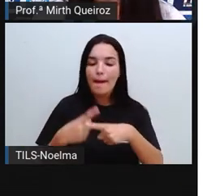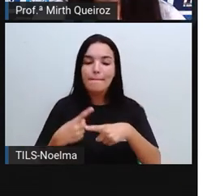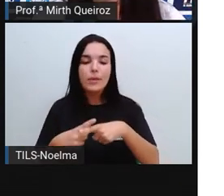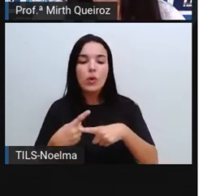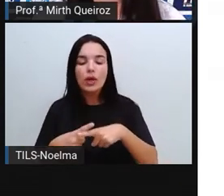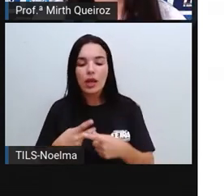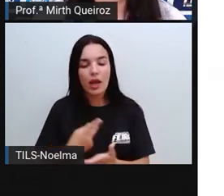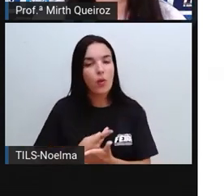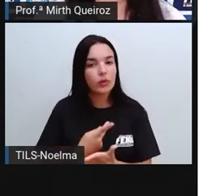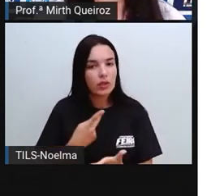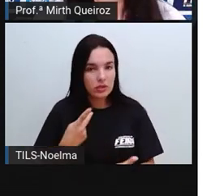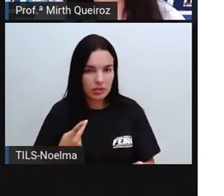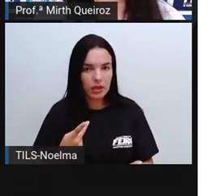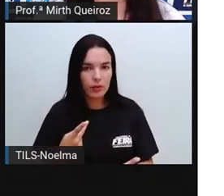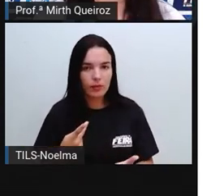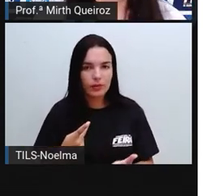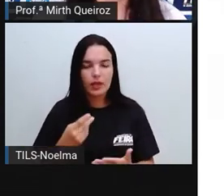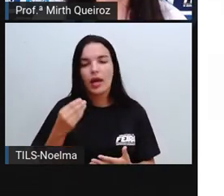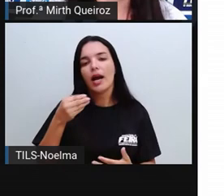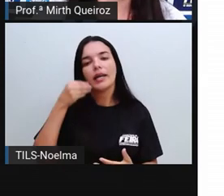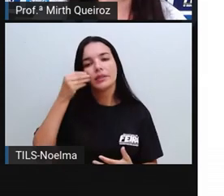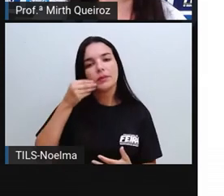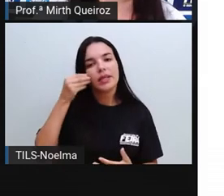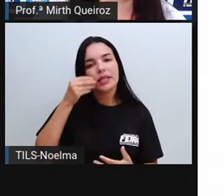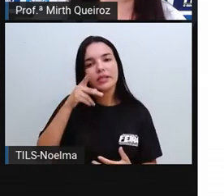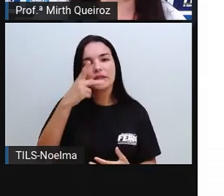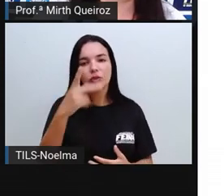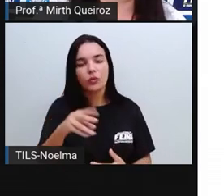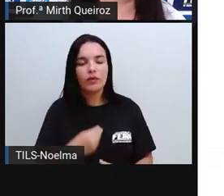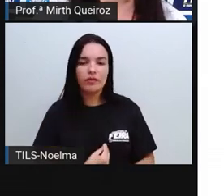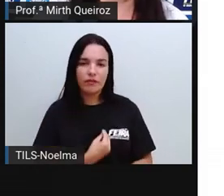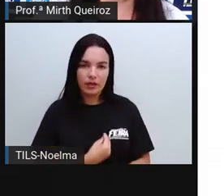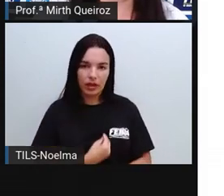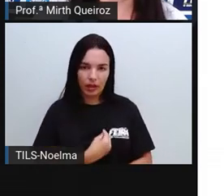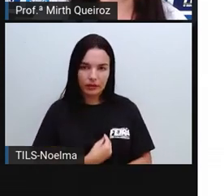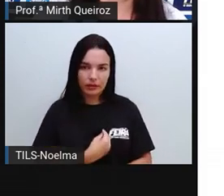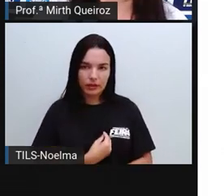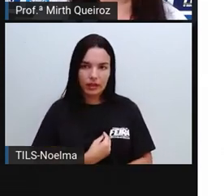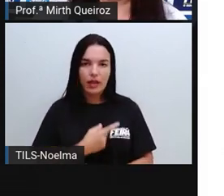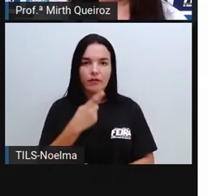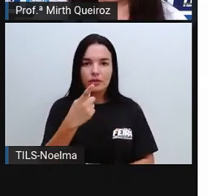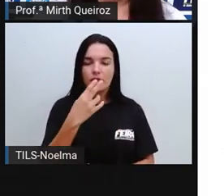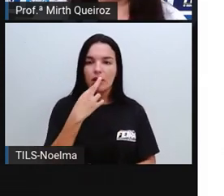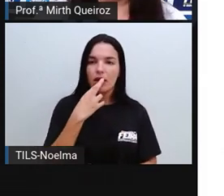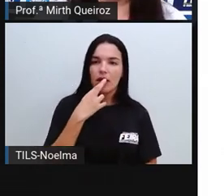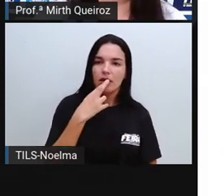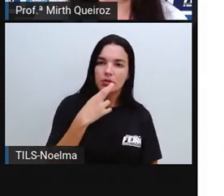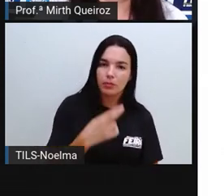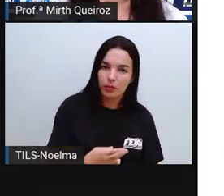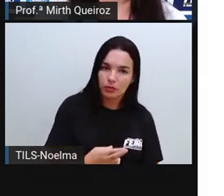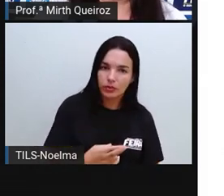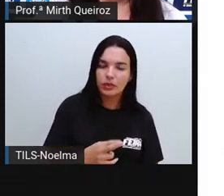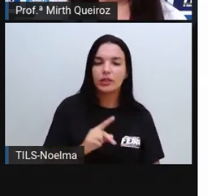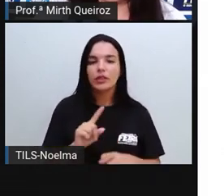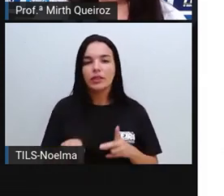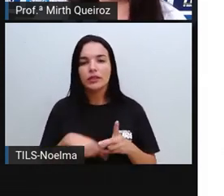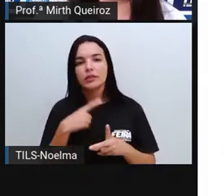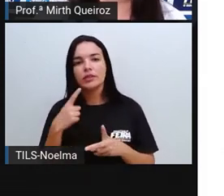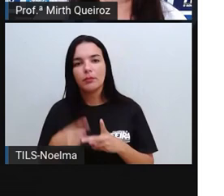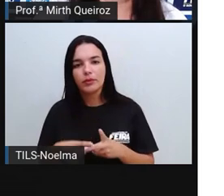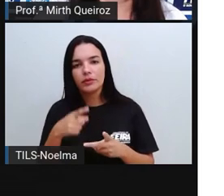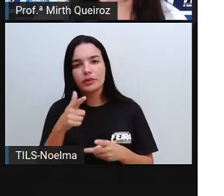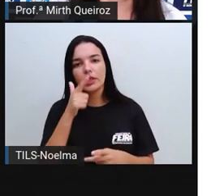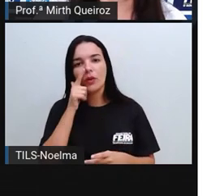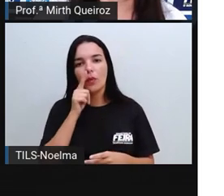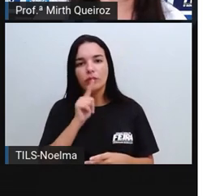que aconteceu e por que aconteceu? Então, tente primeiro responder a essas três perguntas que aí você vai